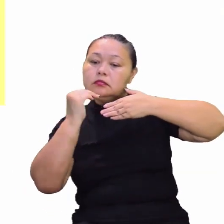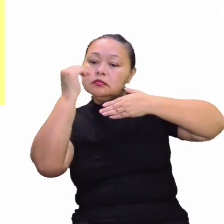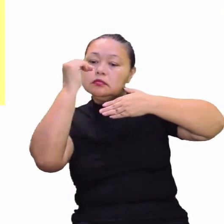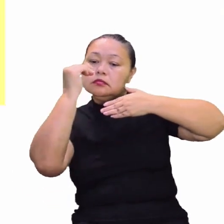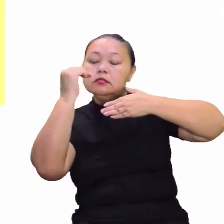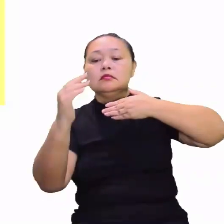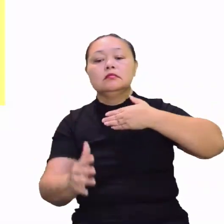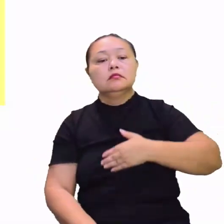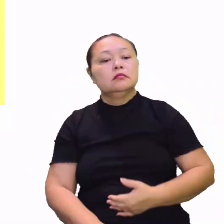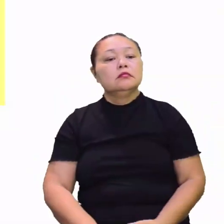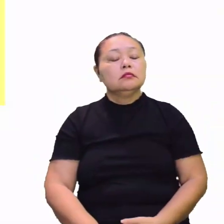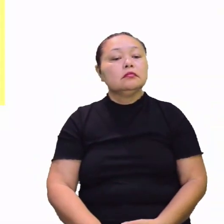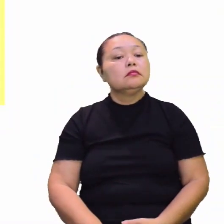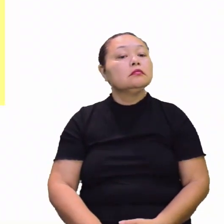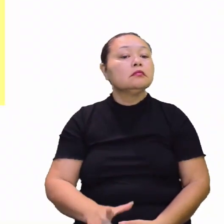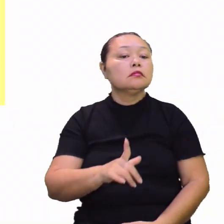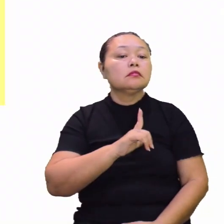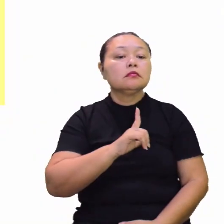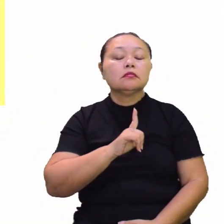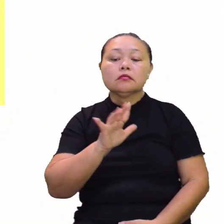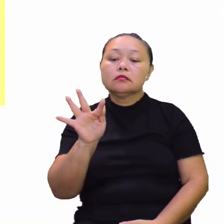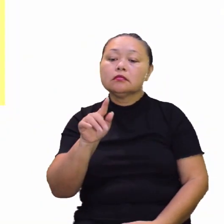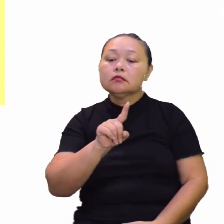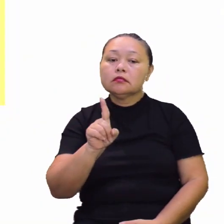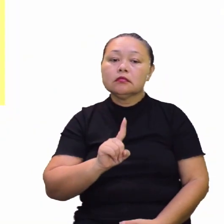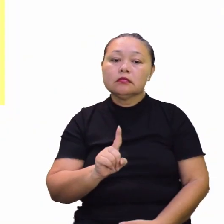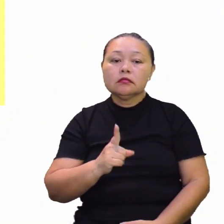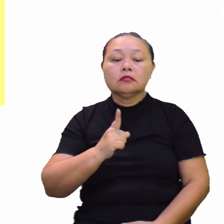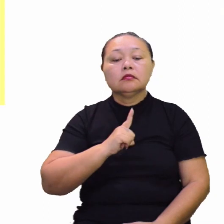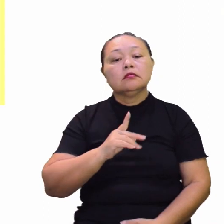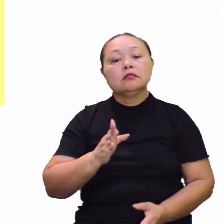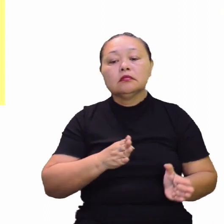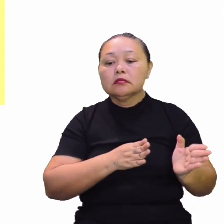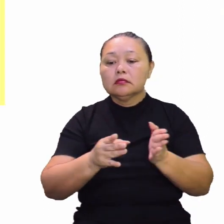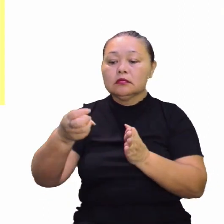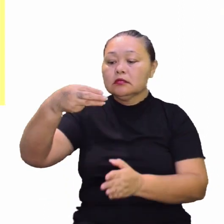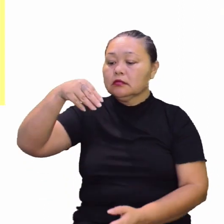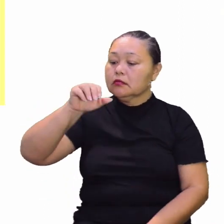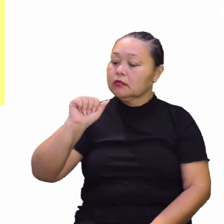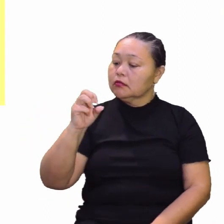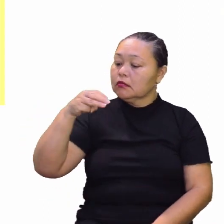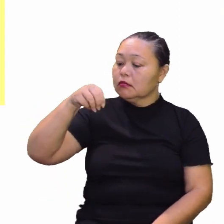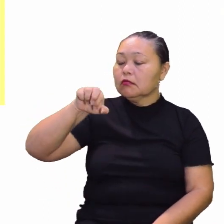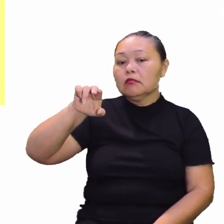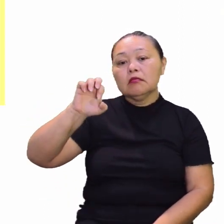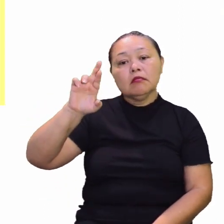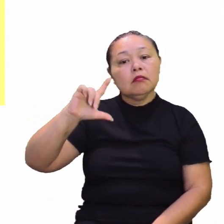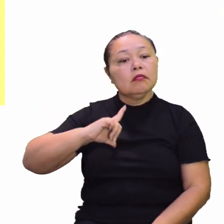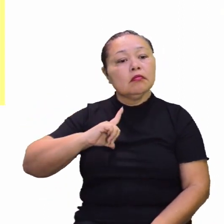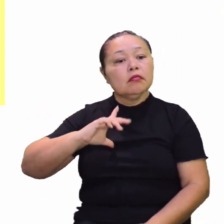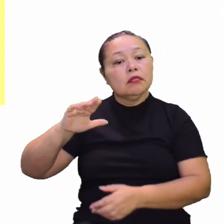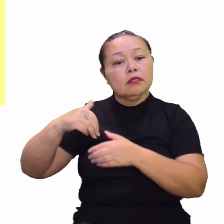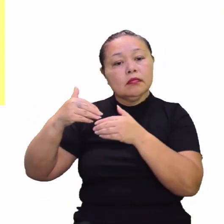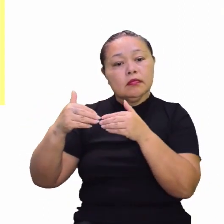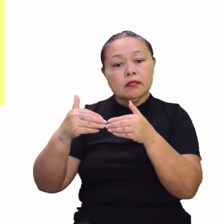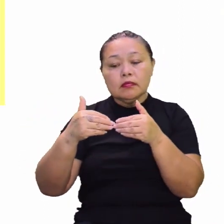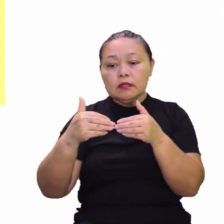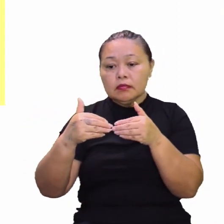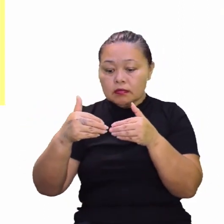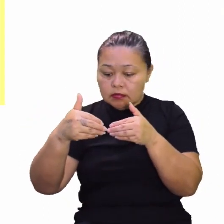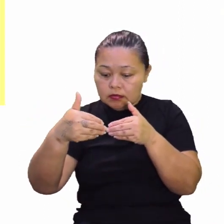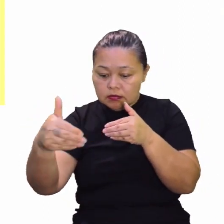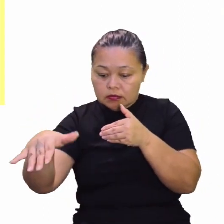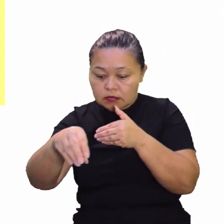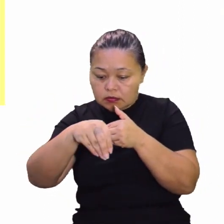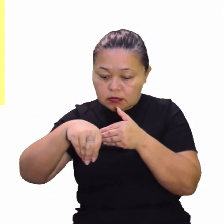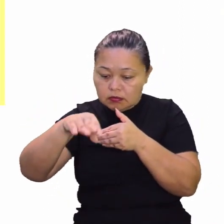metros de altitude. Foz, tem a sua foz lá no rio Mamoré, ingressa, e quando